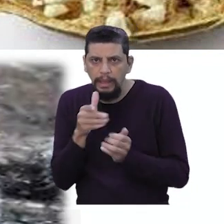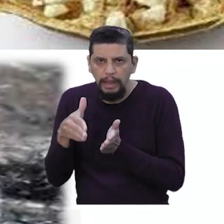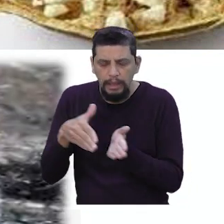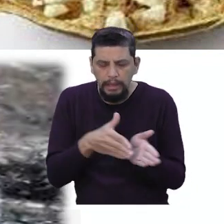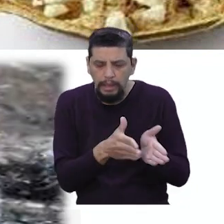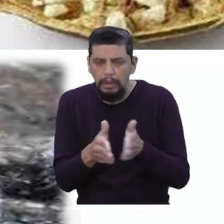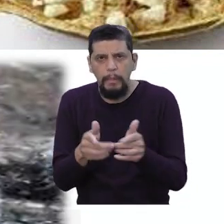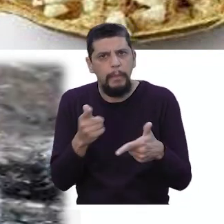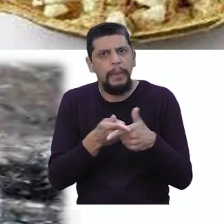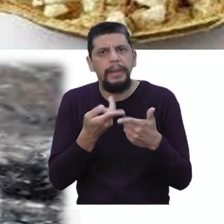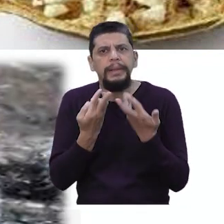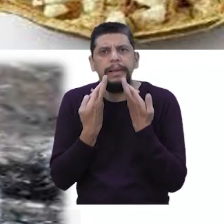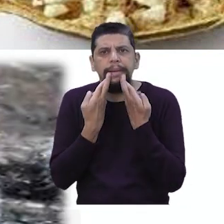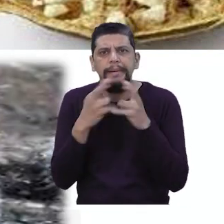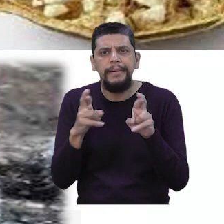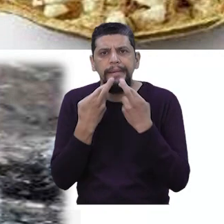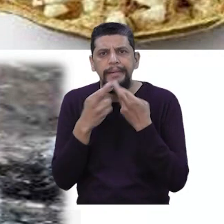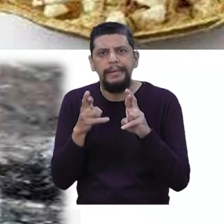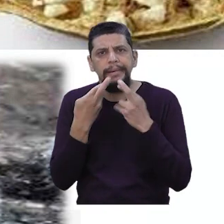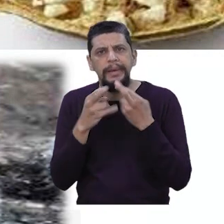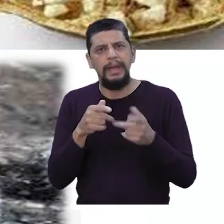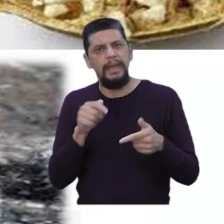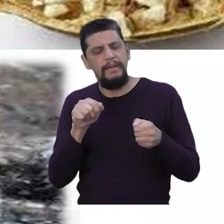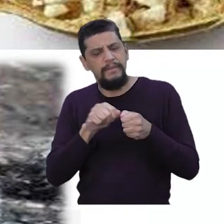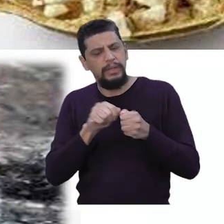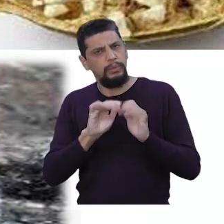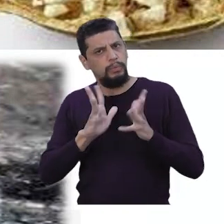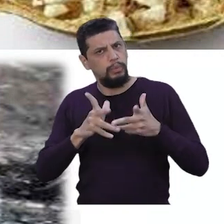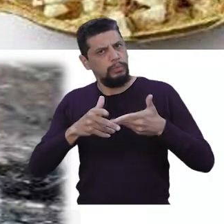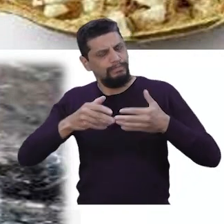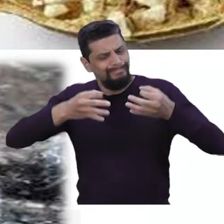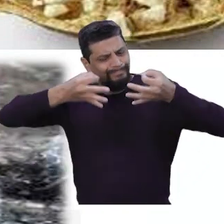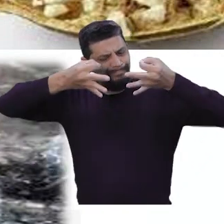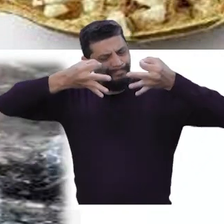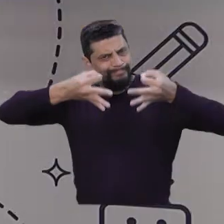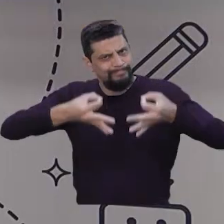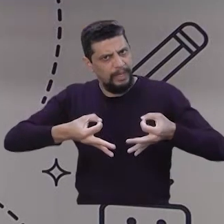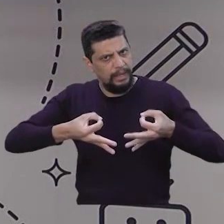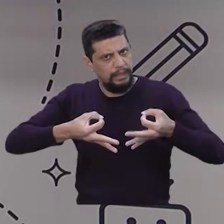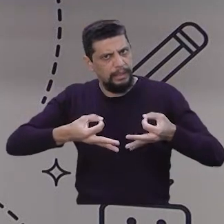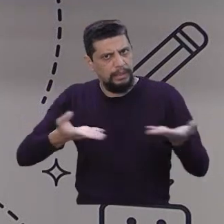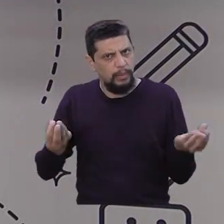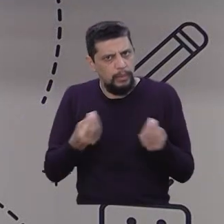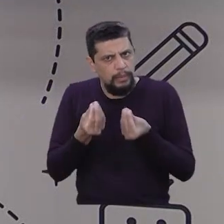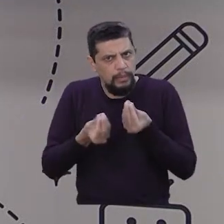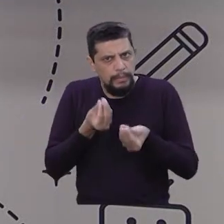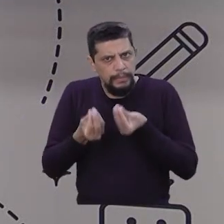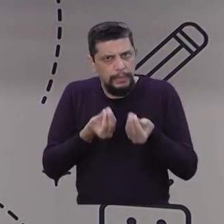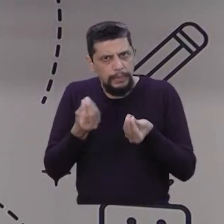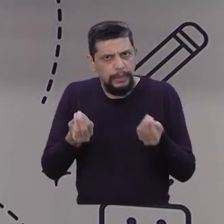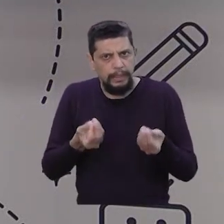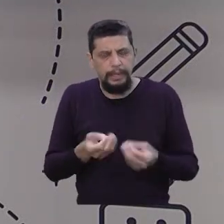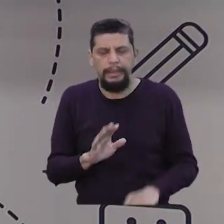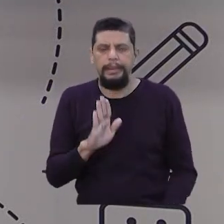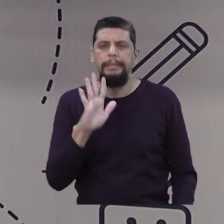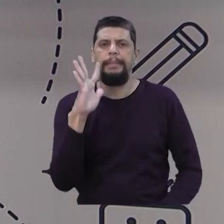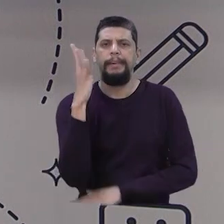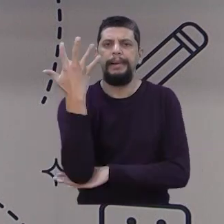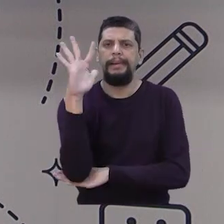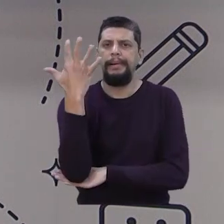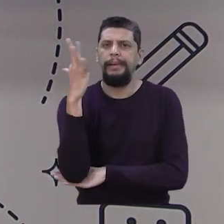está reclamando tanto? Te fiz com muito capricho, não é possível que você não esteja satisfeito.